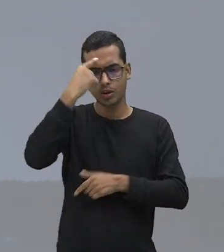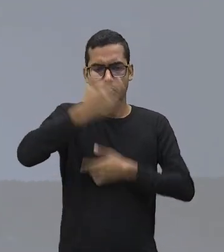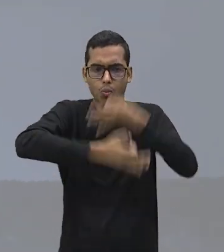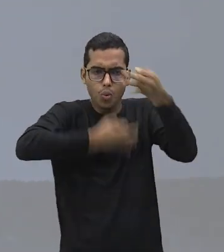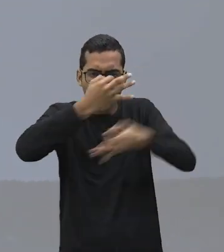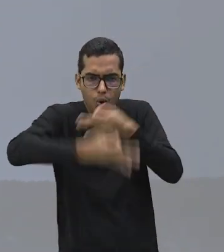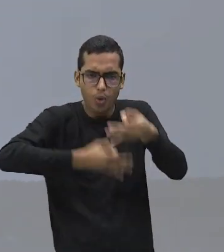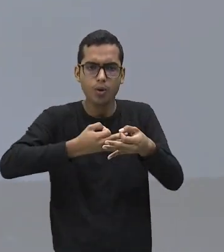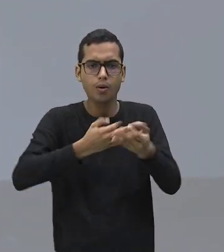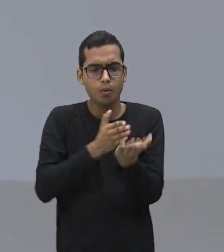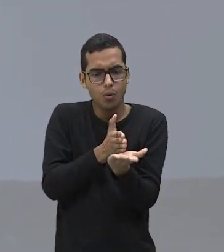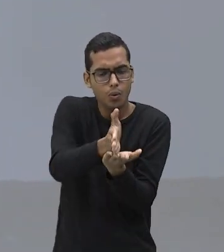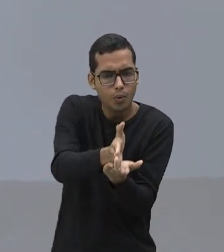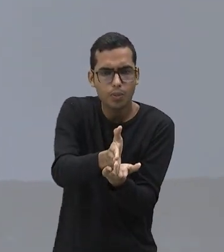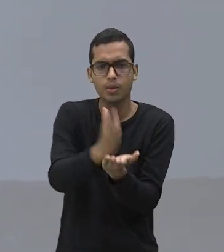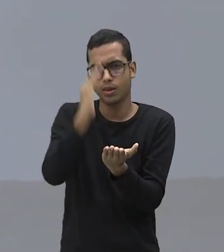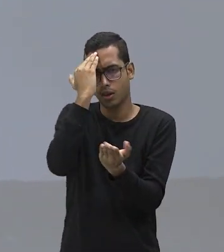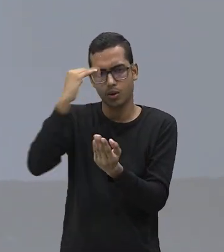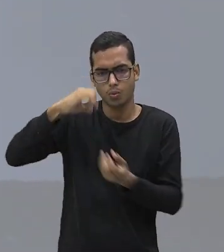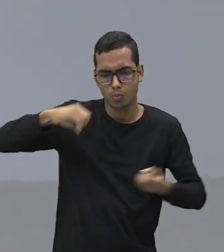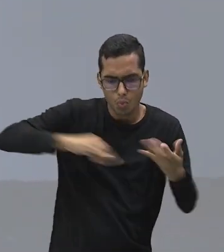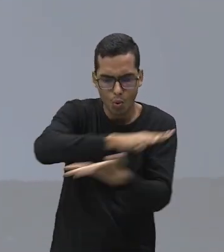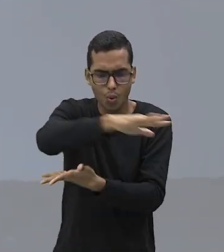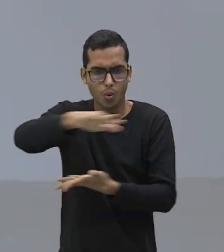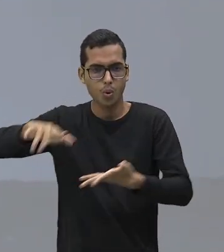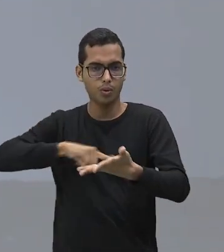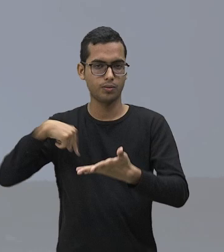rumo ao entendimento do universo que nos cerca.